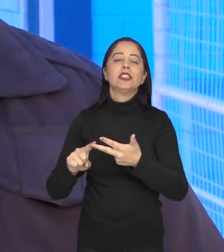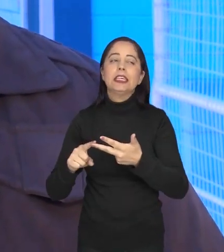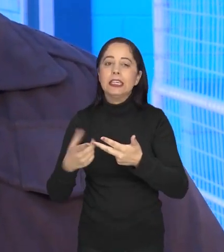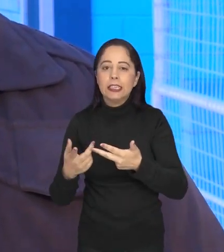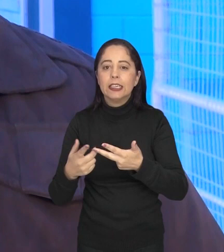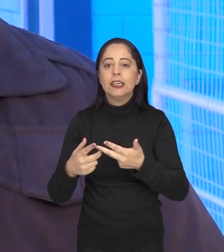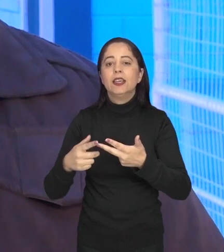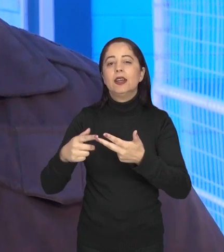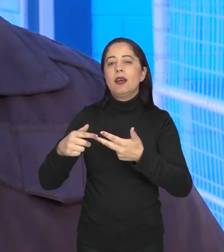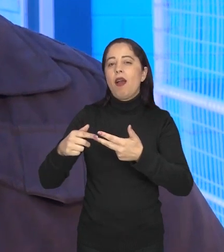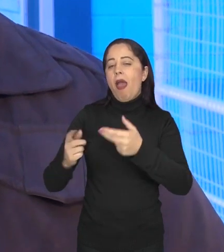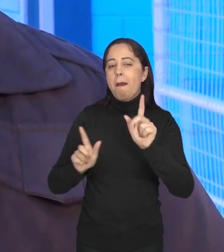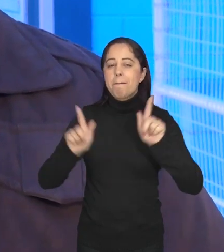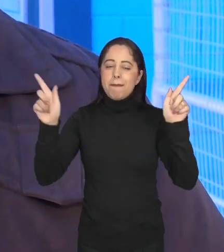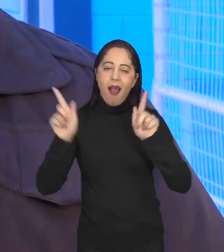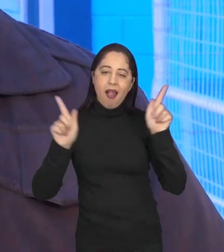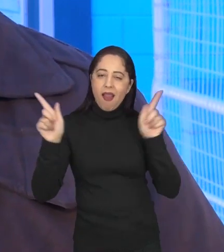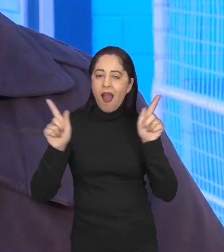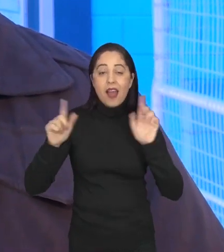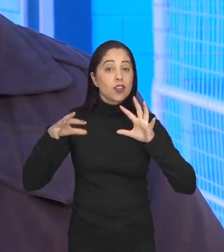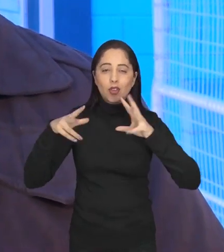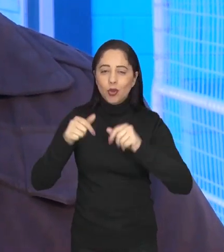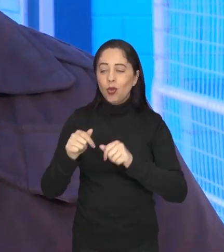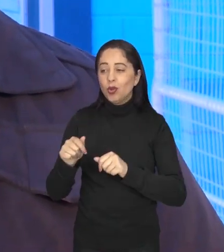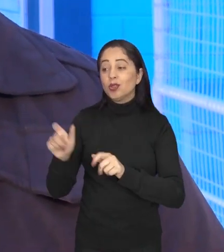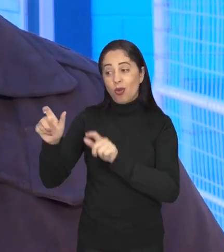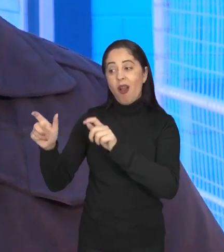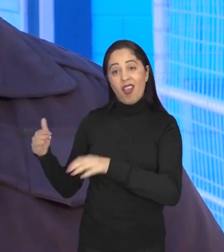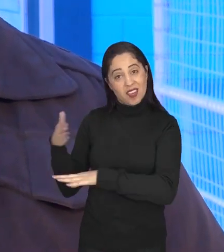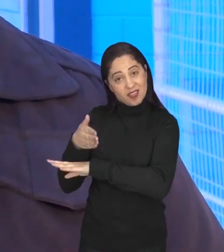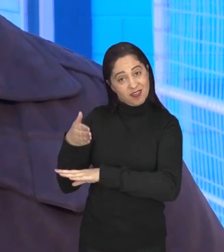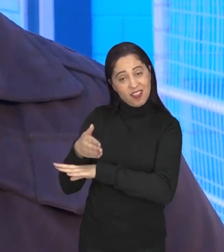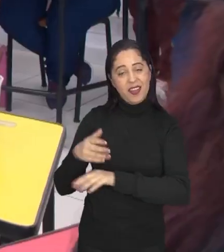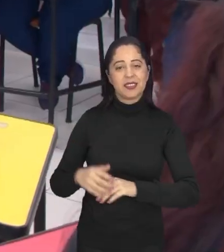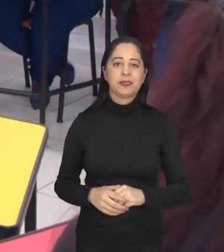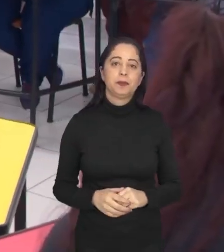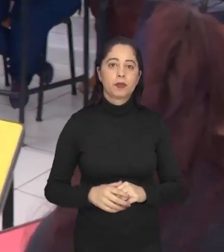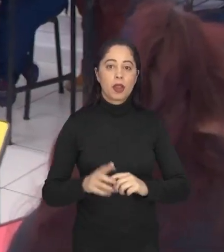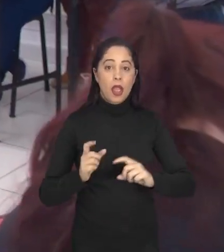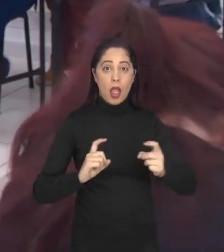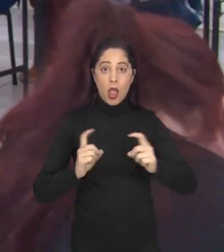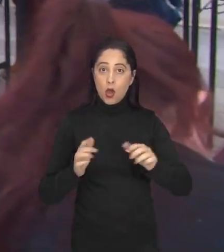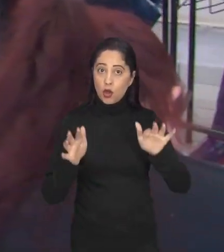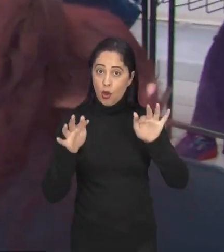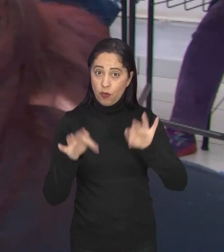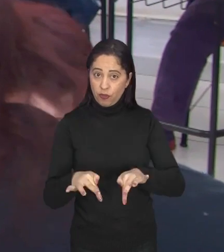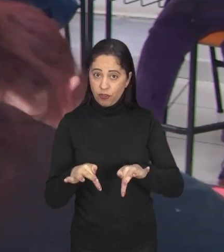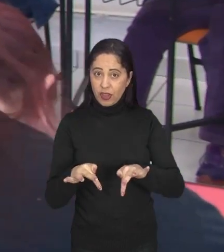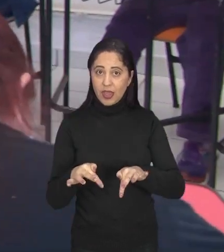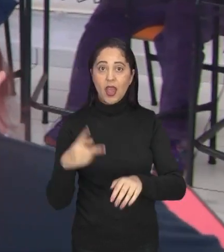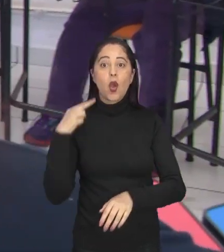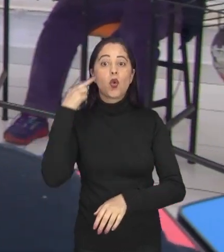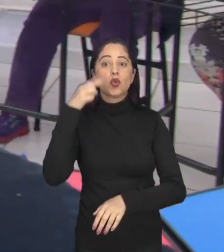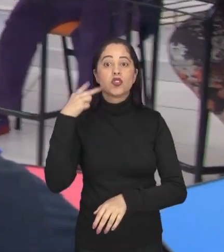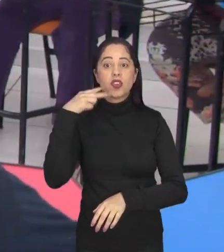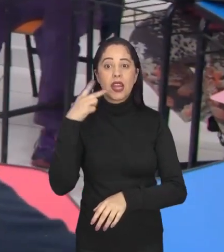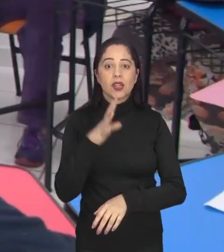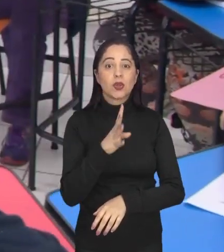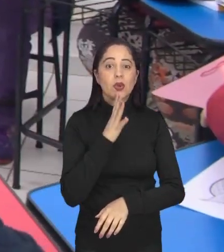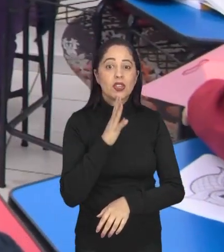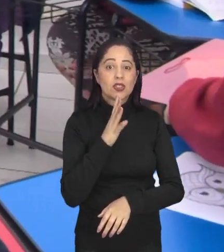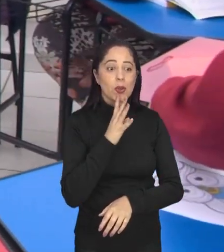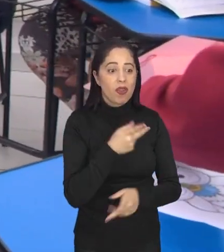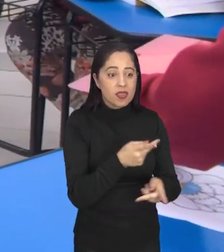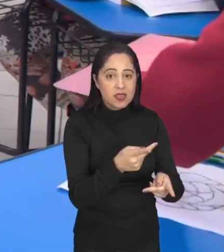basquete, barzinho, balada, para tudo que é lugar. Após a reunião, os parlamentares conheceram